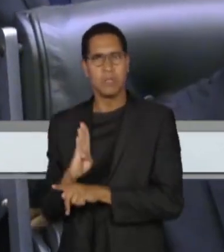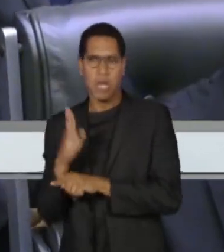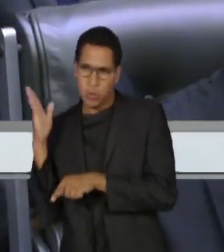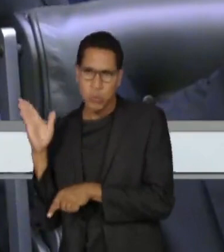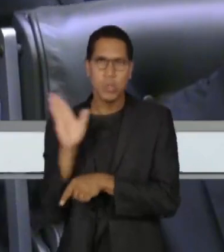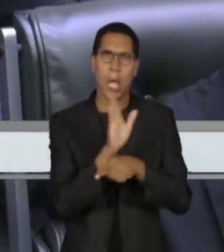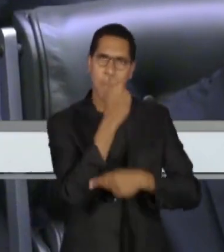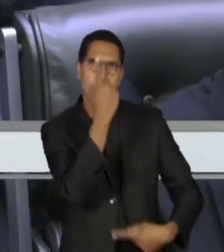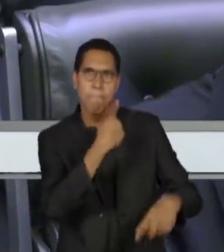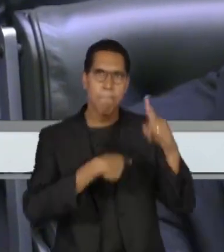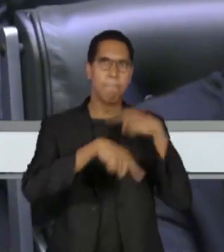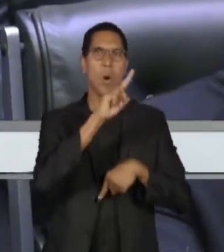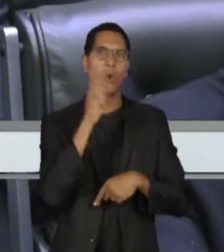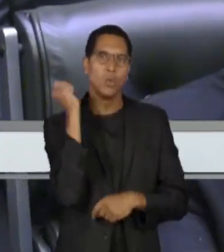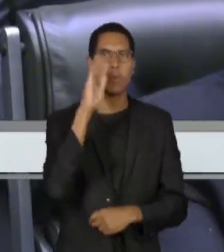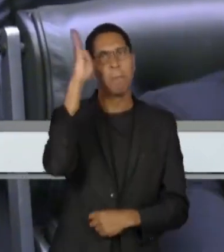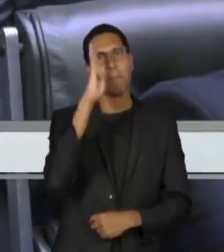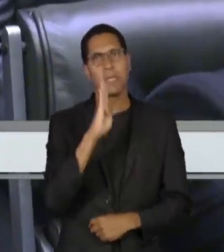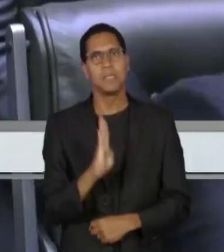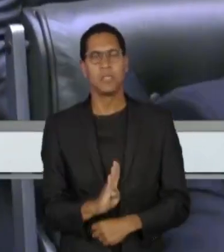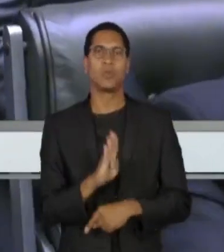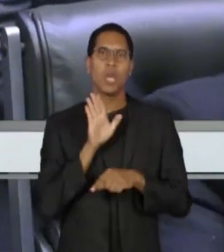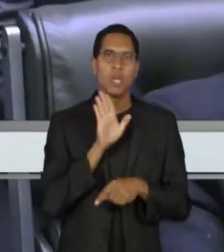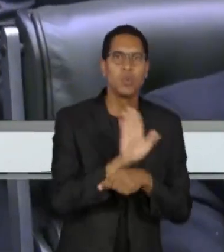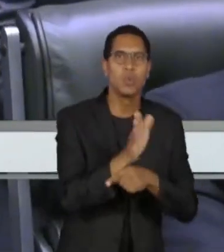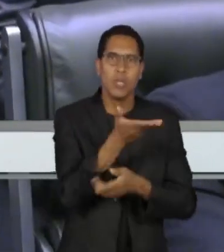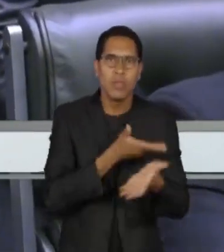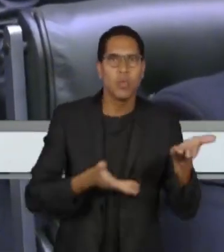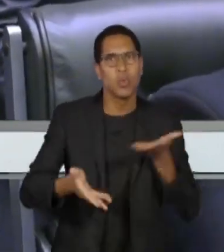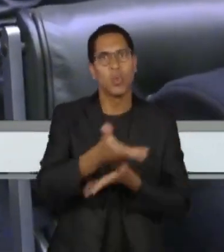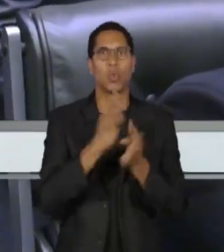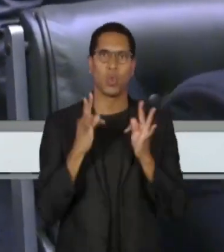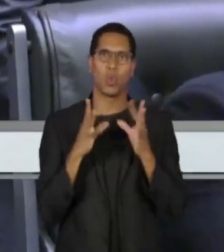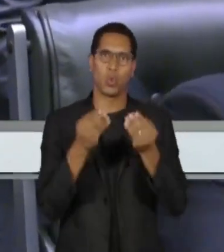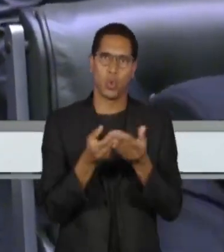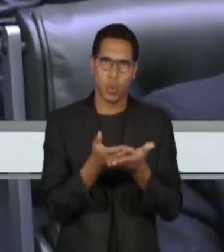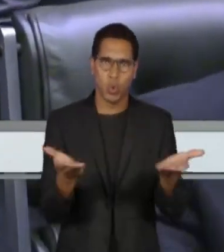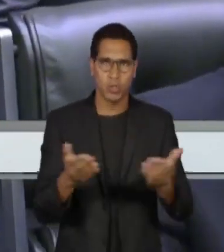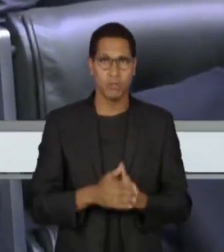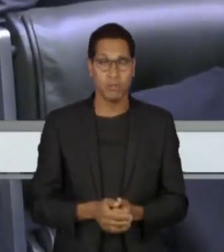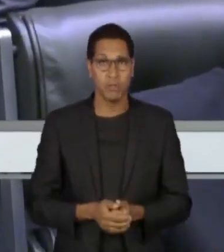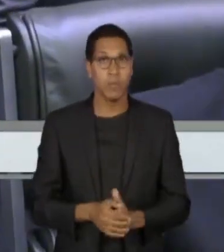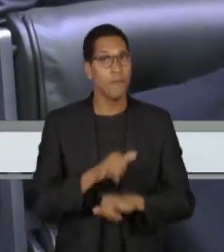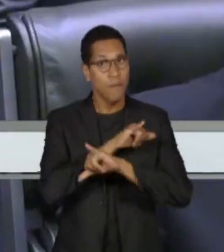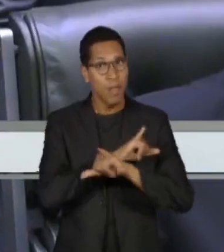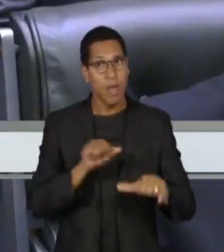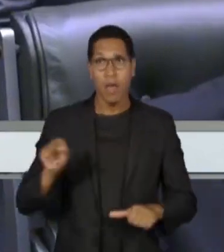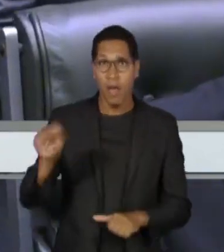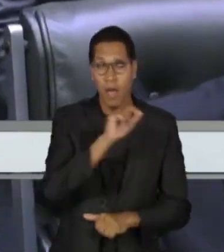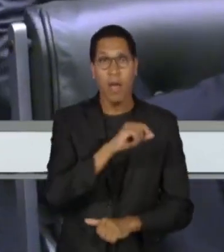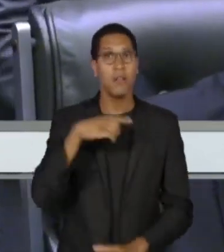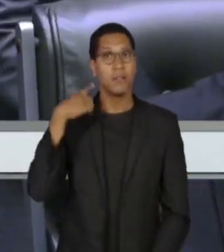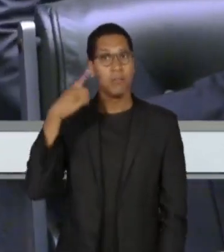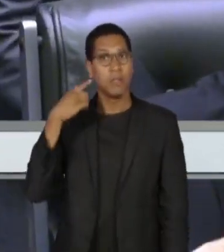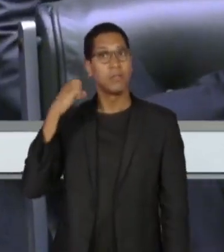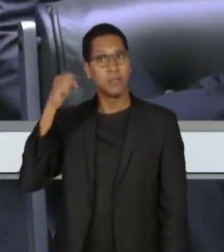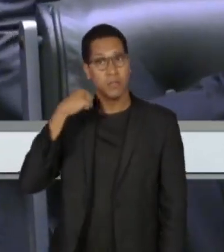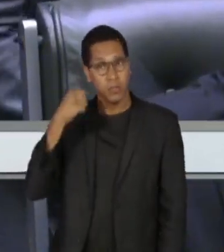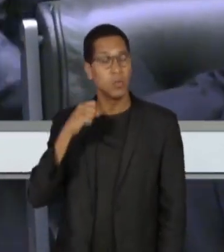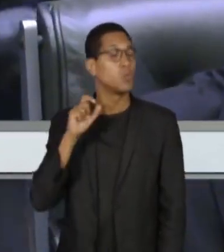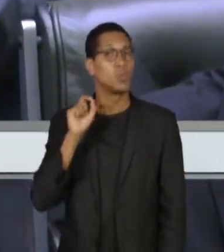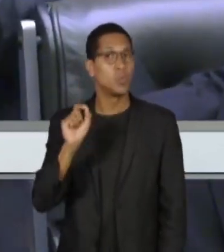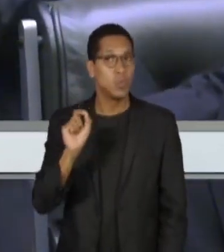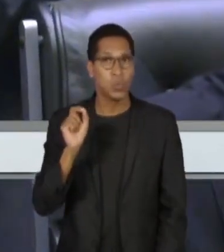fazer novamente um Brasil de todos e para todos. Eu queria dizer aos deputados e senadores que o